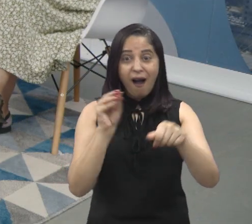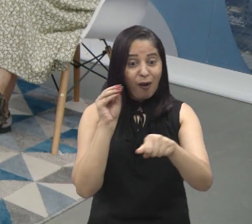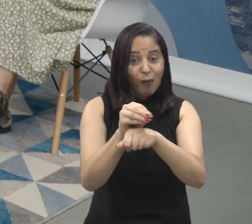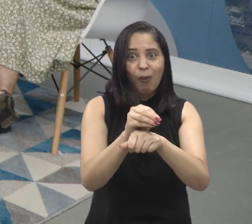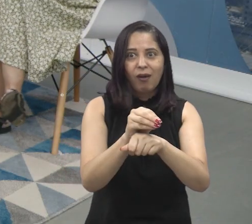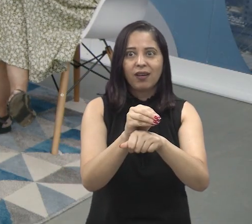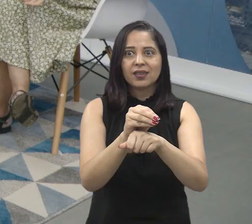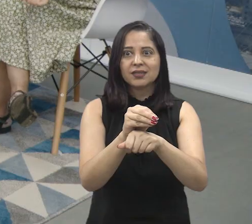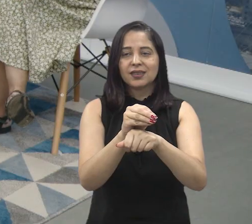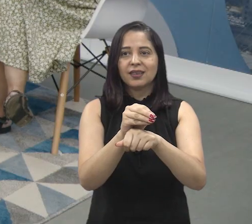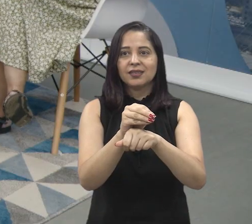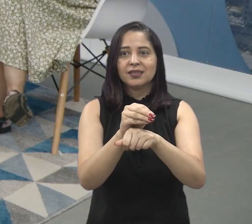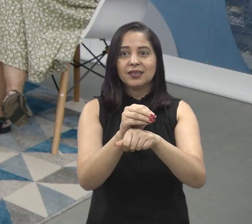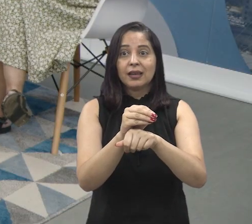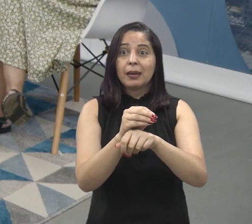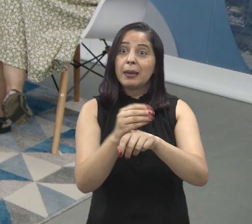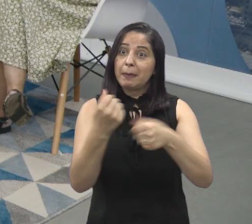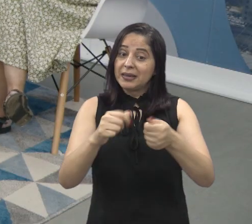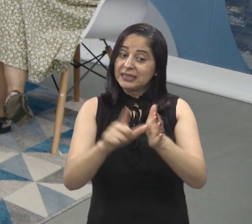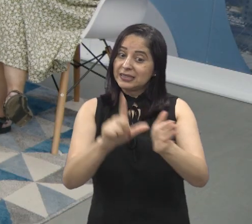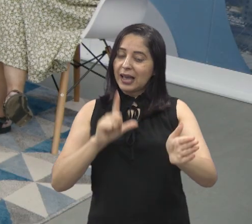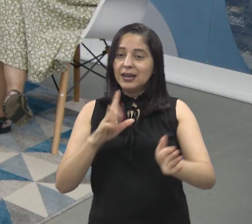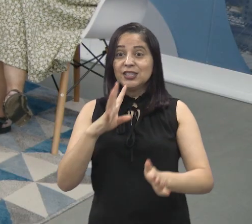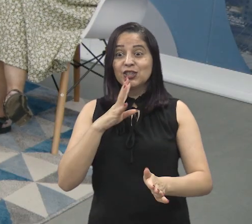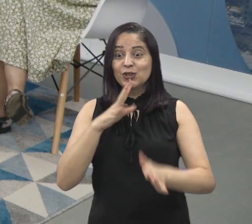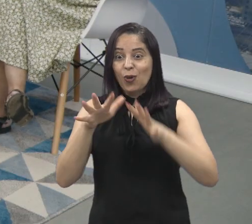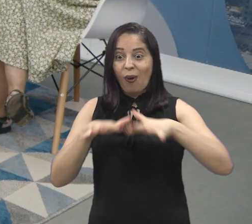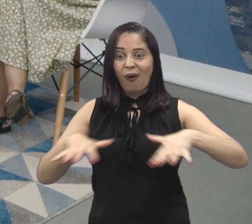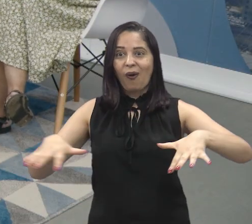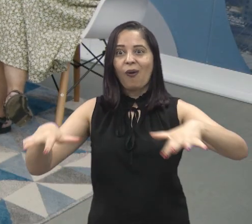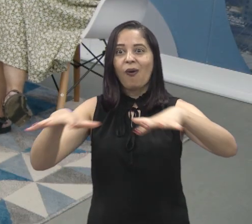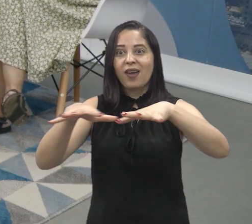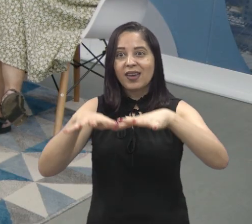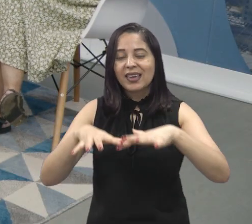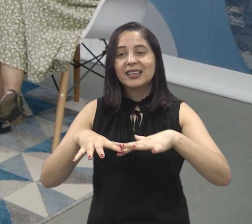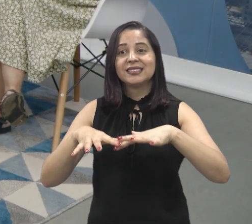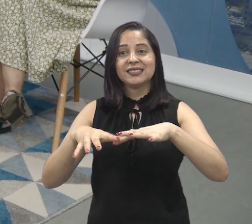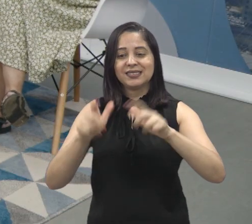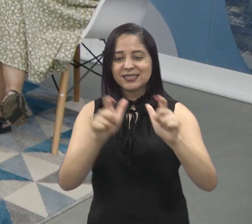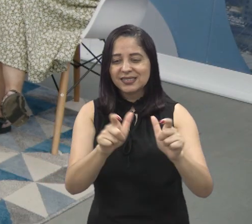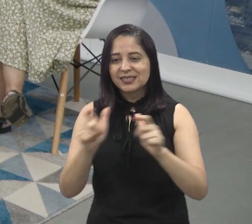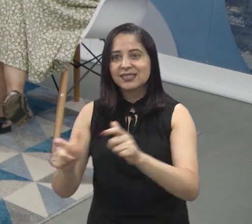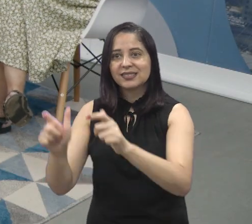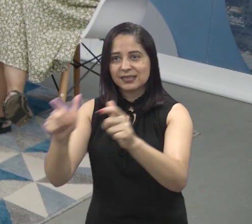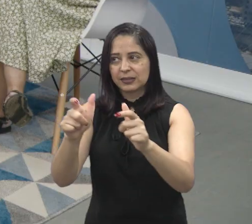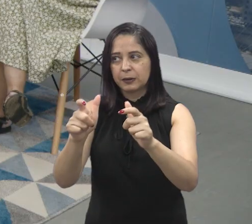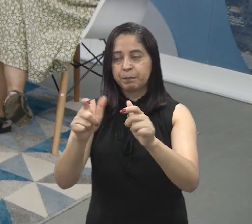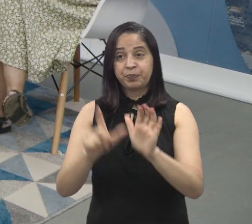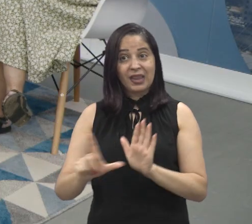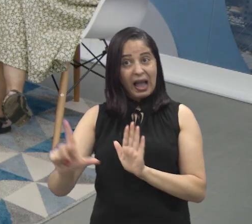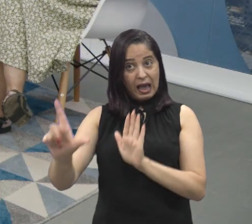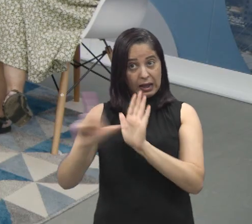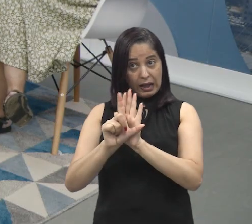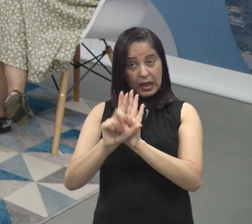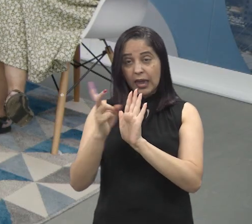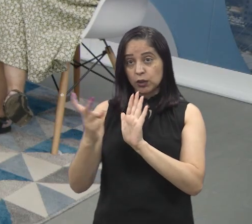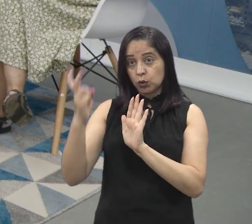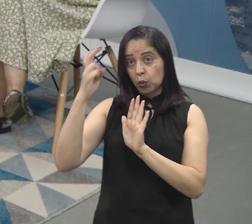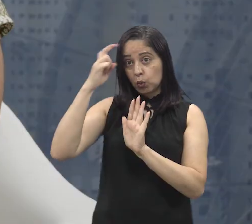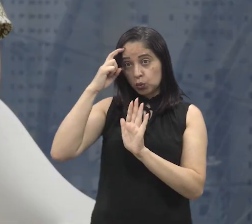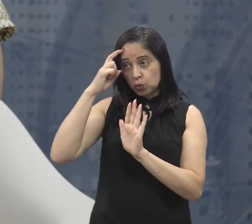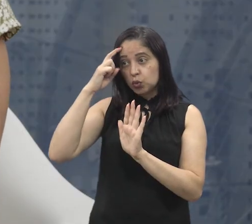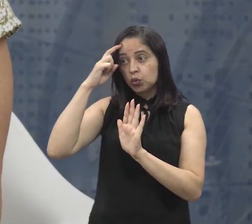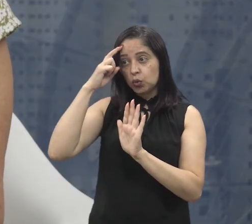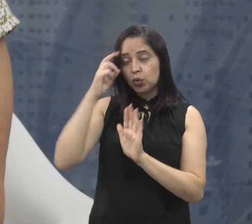ama, para amar você precisa conhecer, então precisa revelar esses espaços, né? As novas leis da cultura, isso é importante